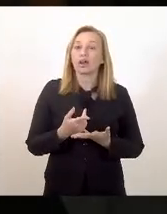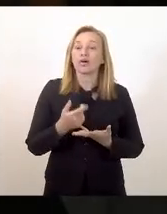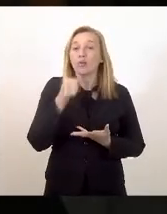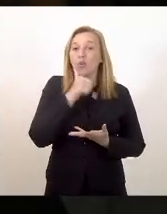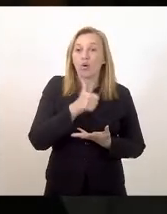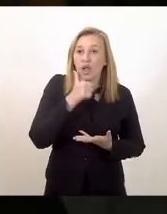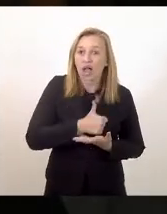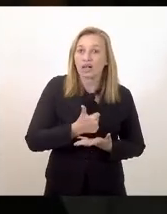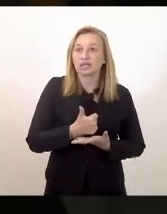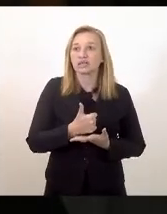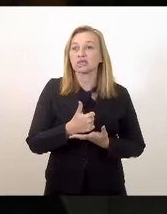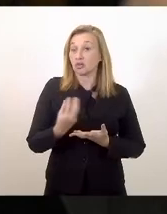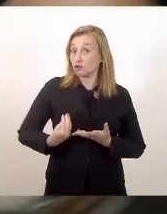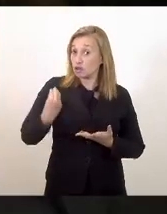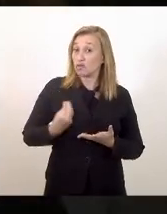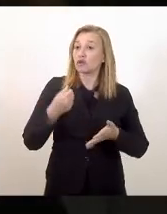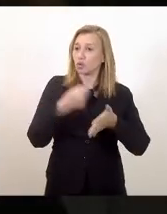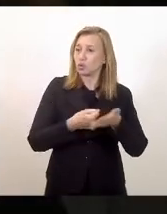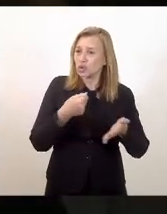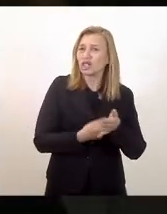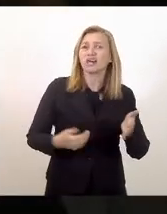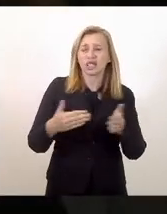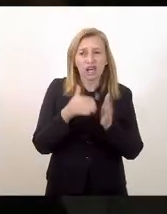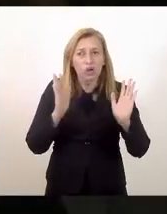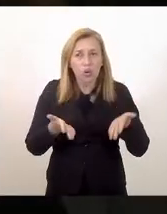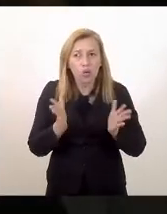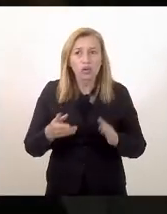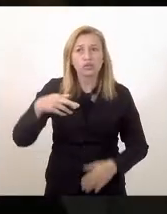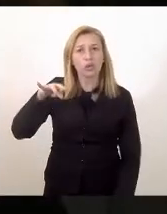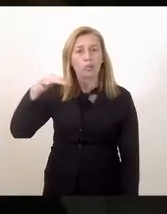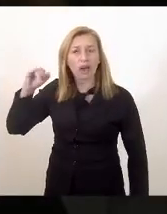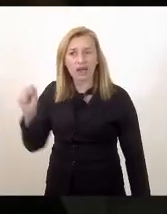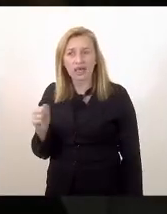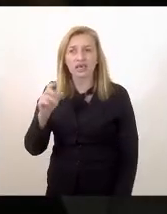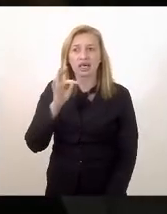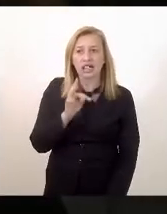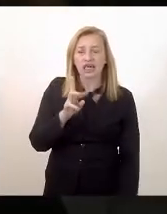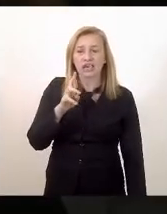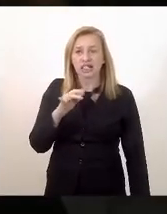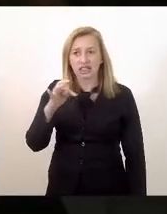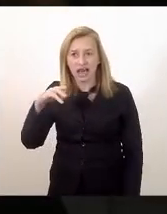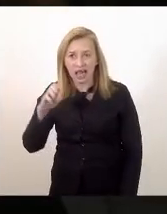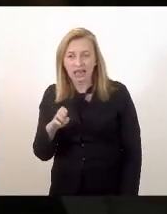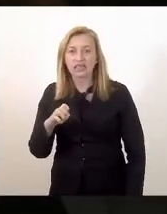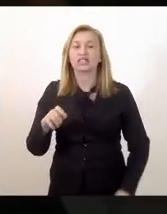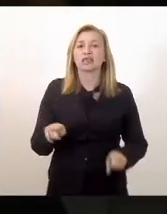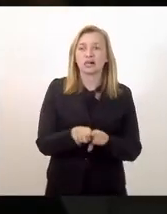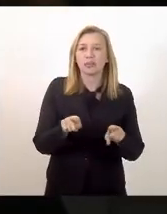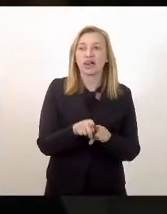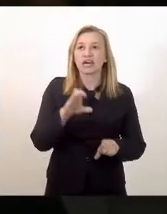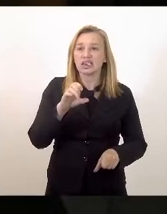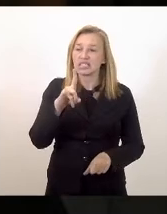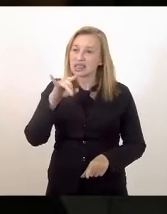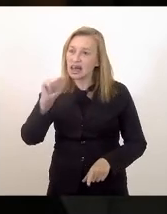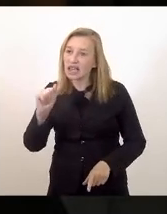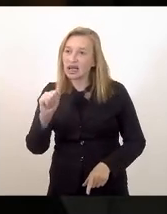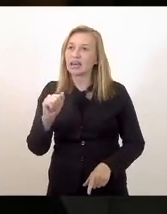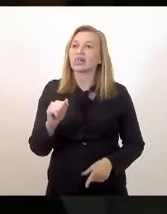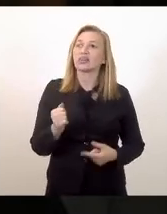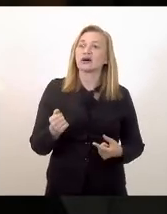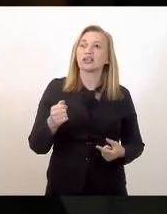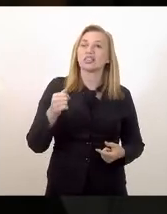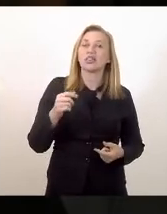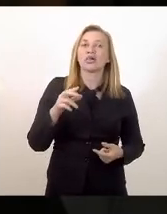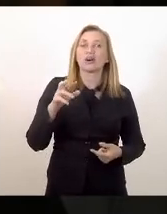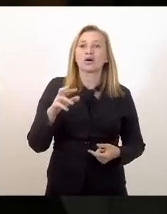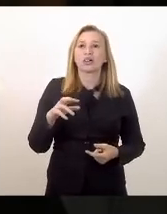mulheres que estão vivas e lutando até hoje, como Maria Felisberta Trindade, Maria Célia Vasconcelos, mas cito também Modesto da